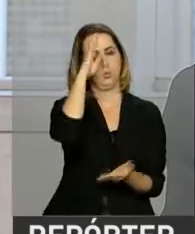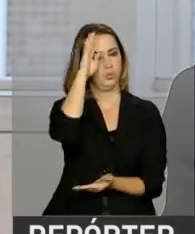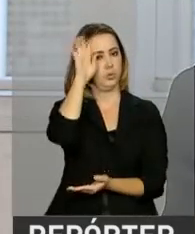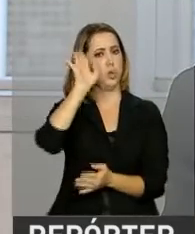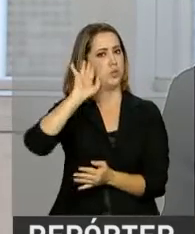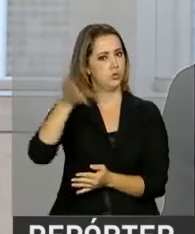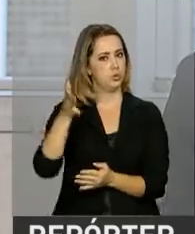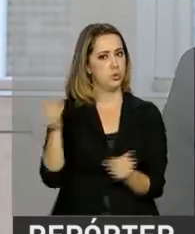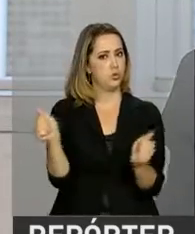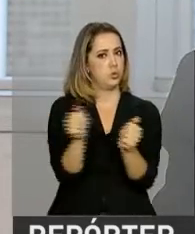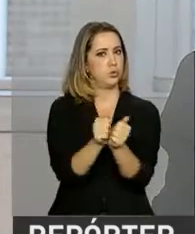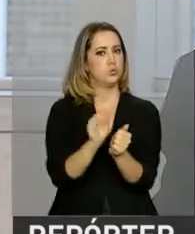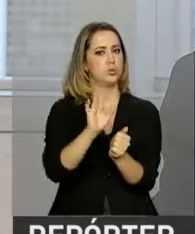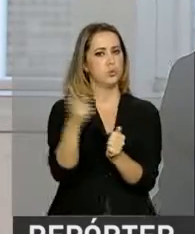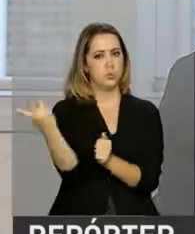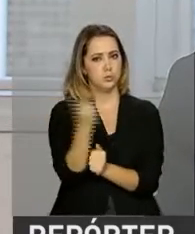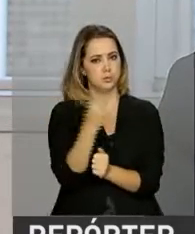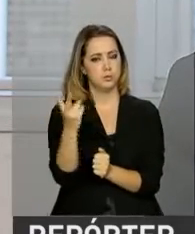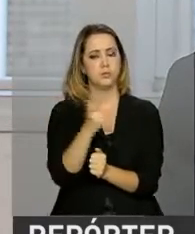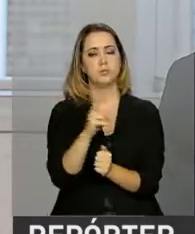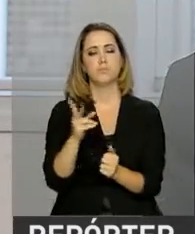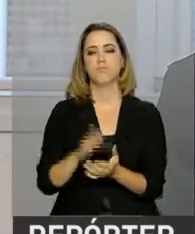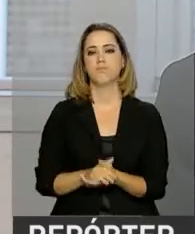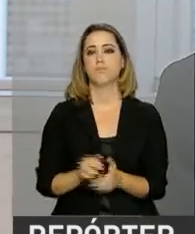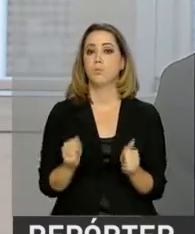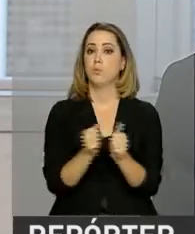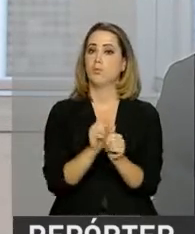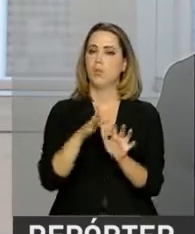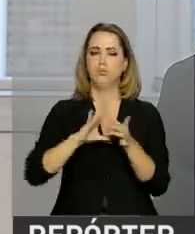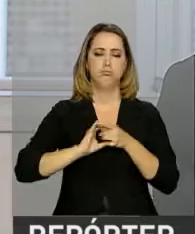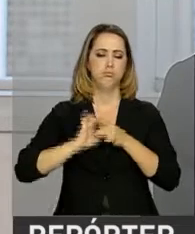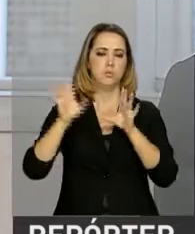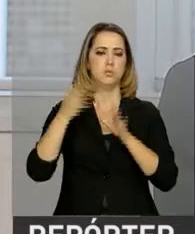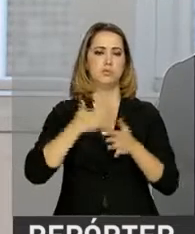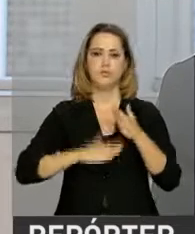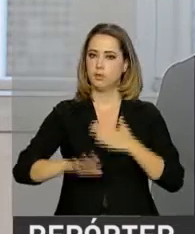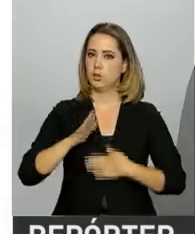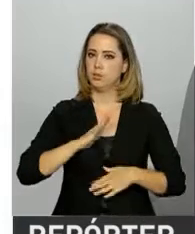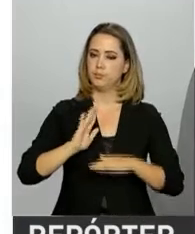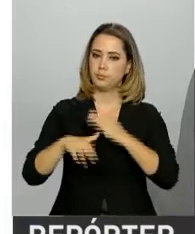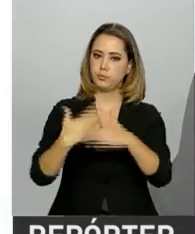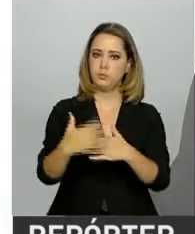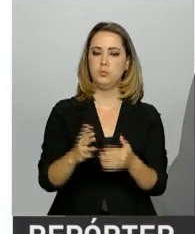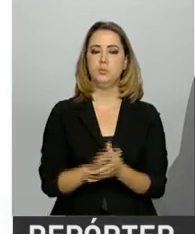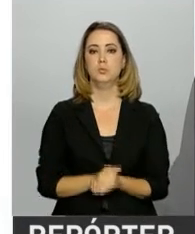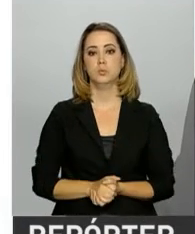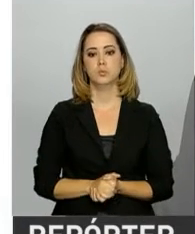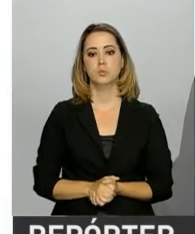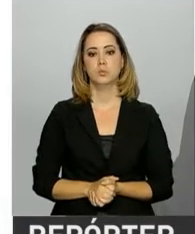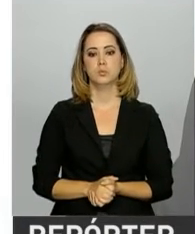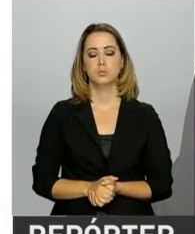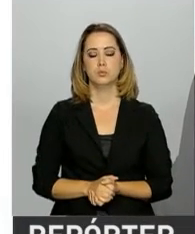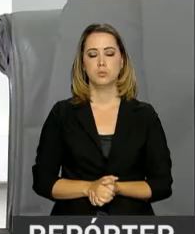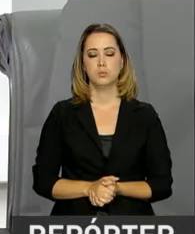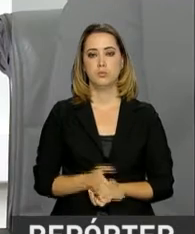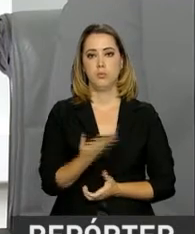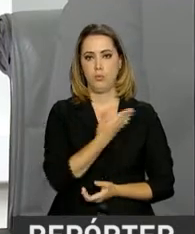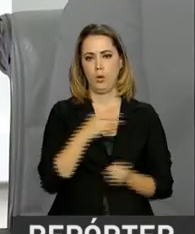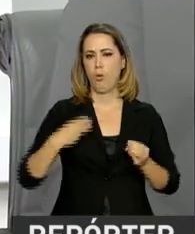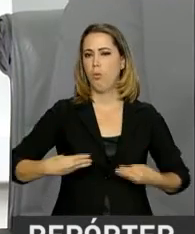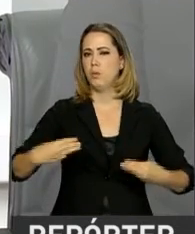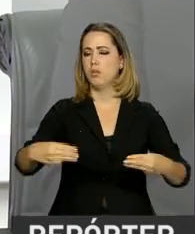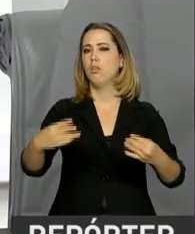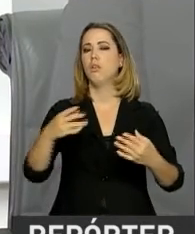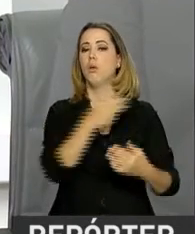ali na instituição de ensino e já faça os dois processos juntos, que ele fica livre e tranquilo com esse processo. O ministro da Educação garante a oferta